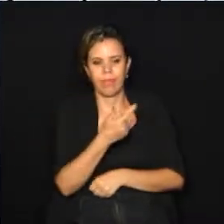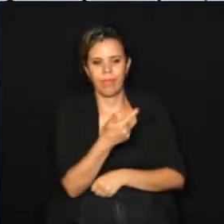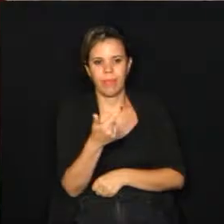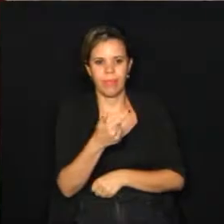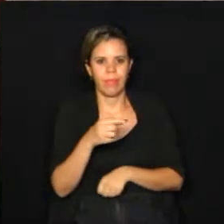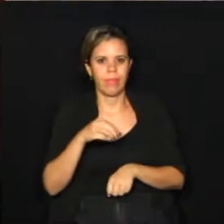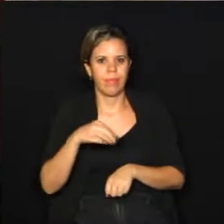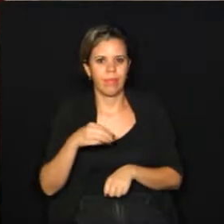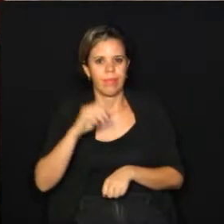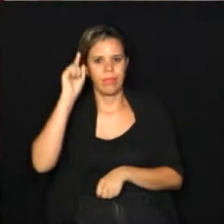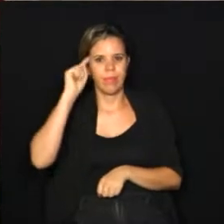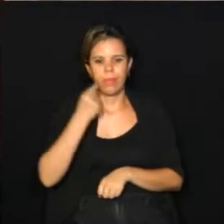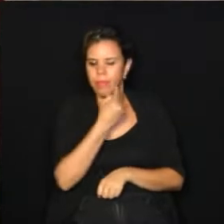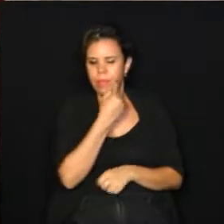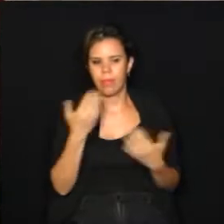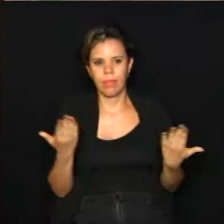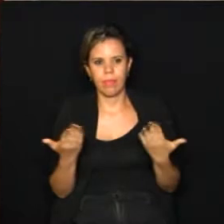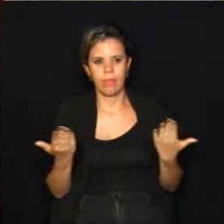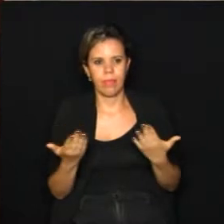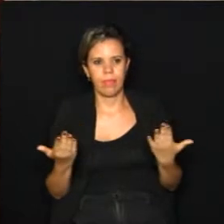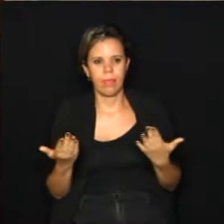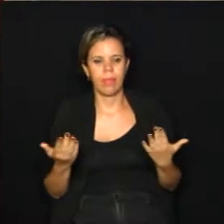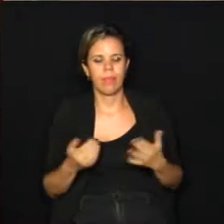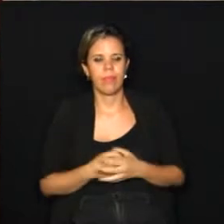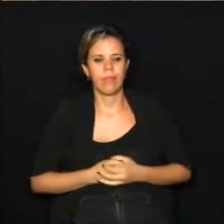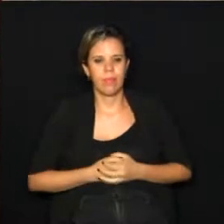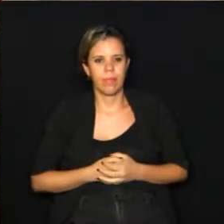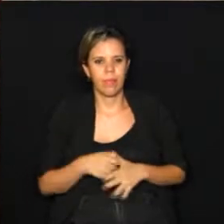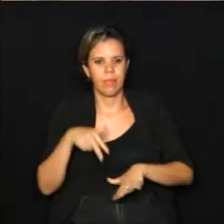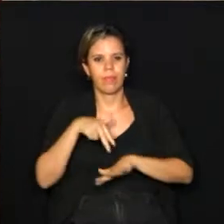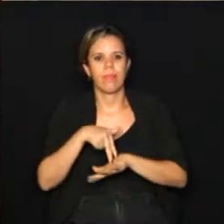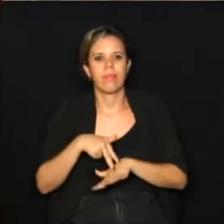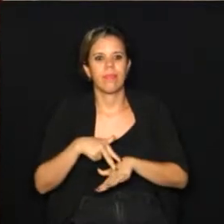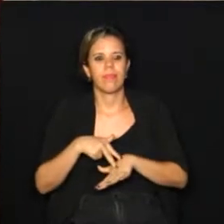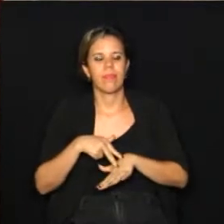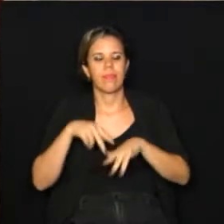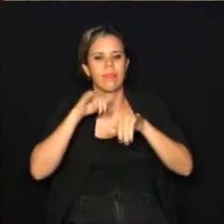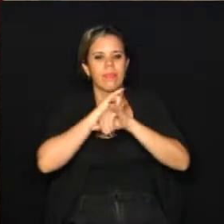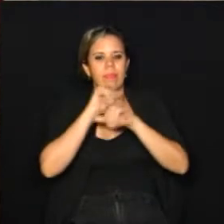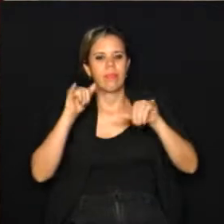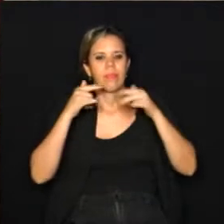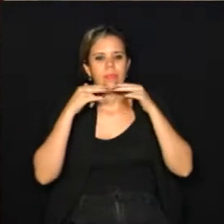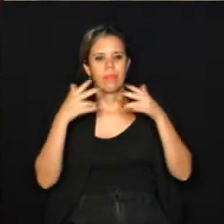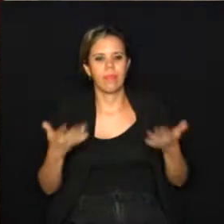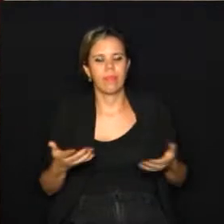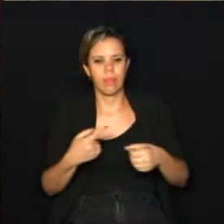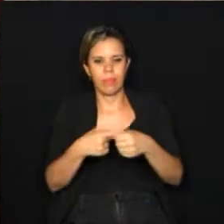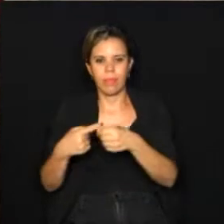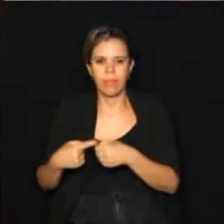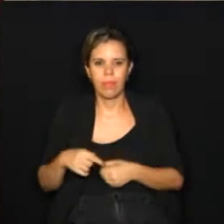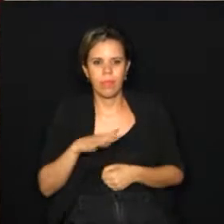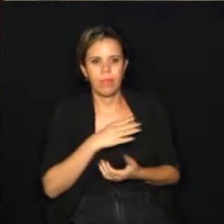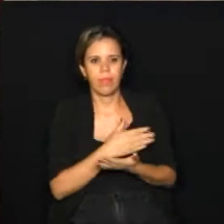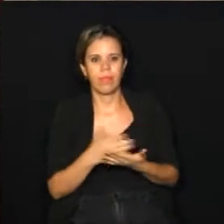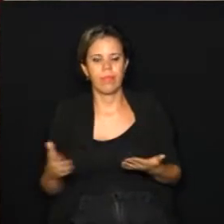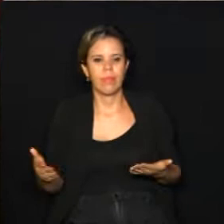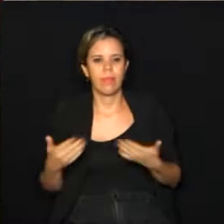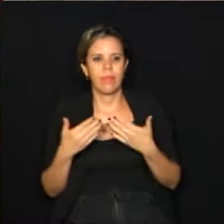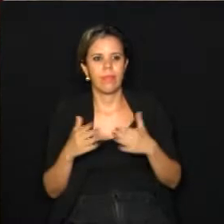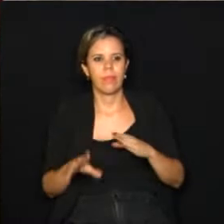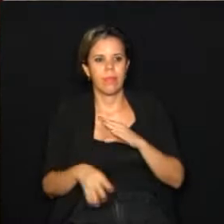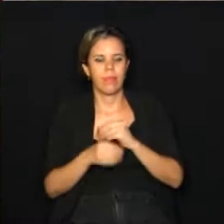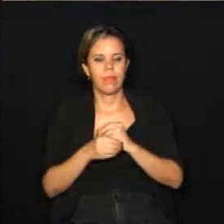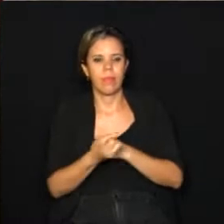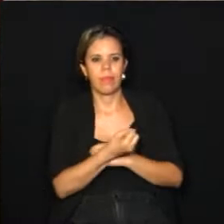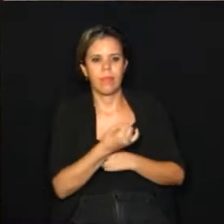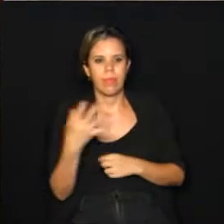22, a Mina Abreu já está aqui nos nossos estúdios com as notícias da metrópole de Campinas, começando com a atualização de casos